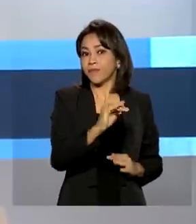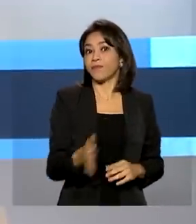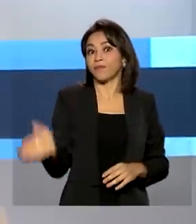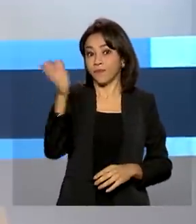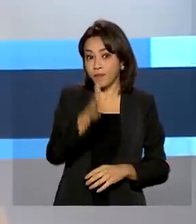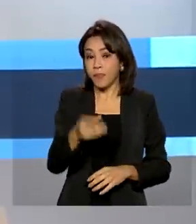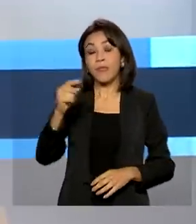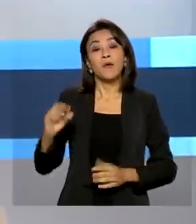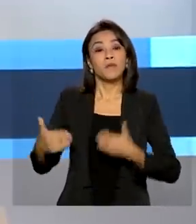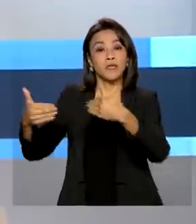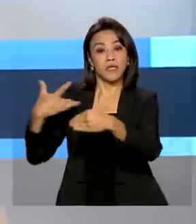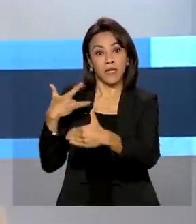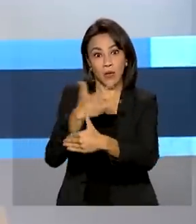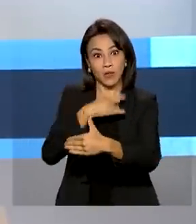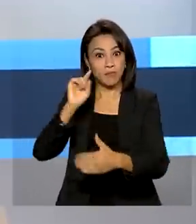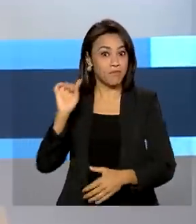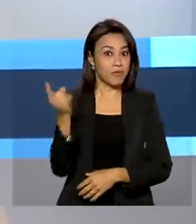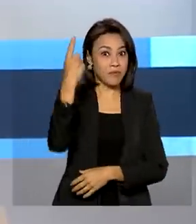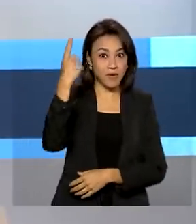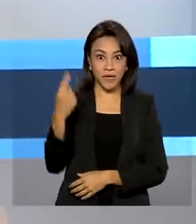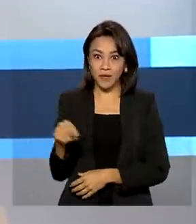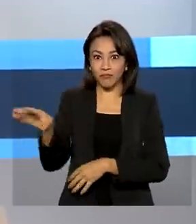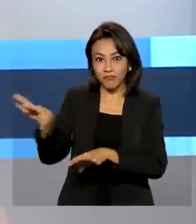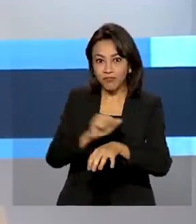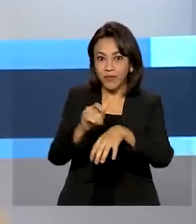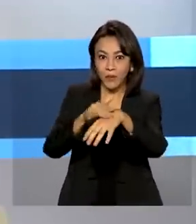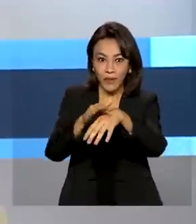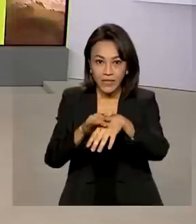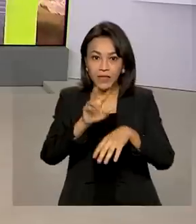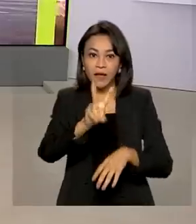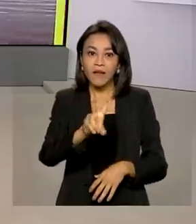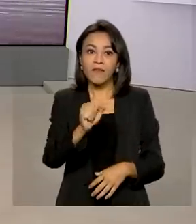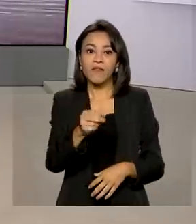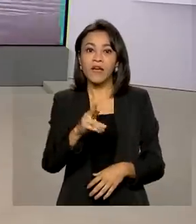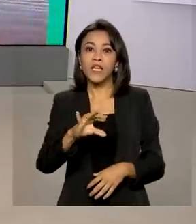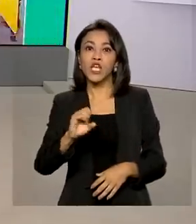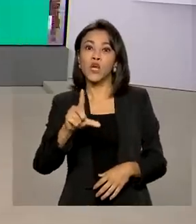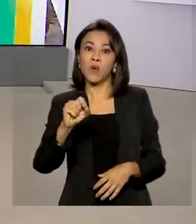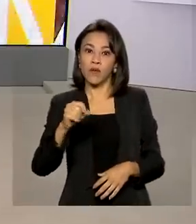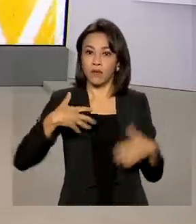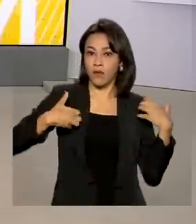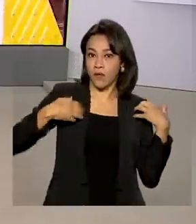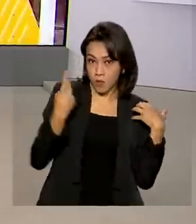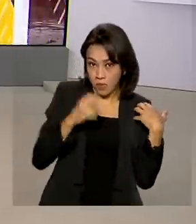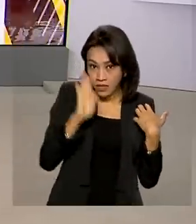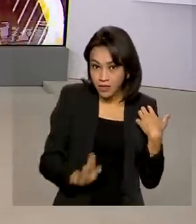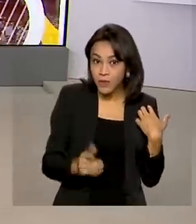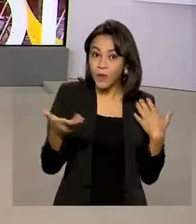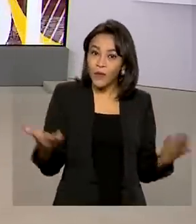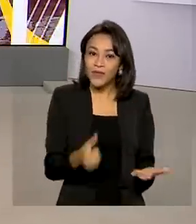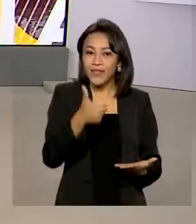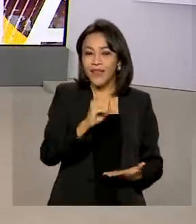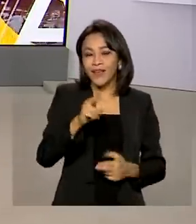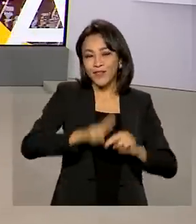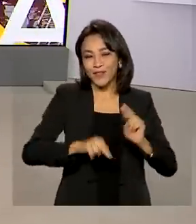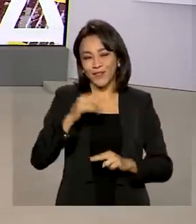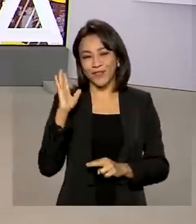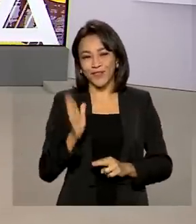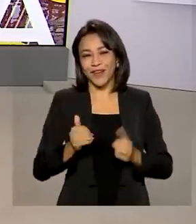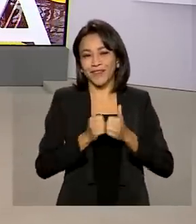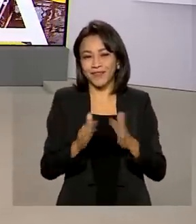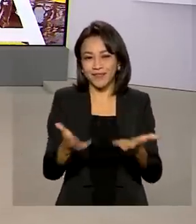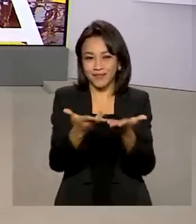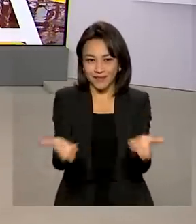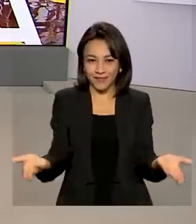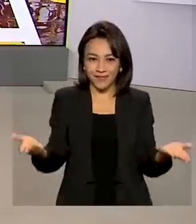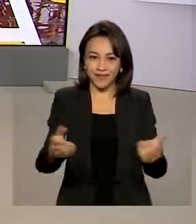confirma primeiro caso da varíola dos macacos no Brasil. Sexta-feira, 10 de junho, o Brasil em Dia já está